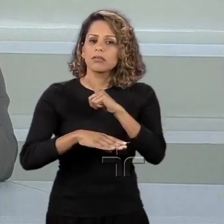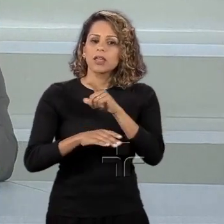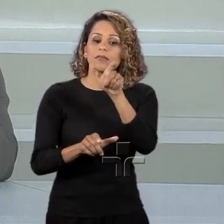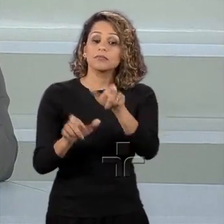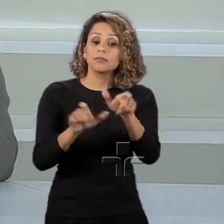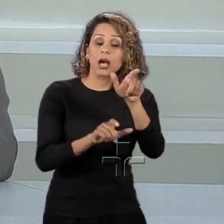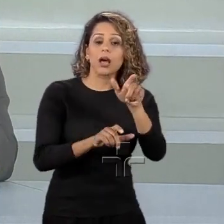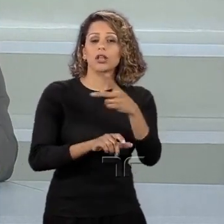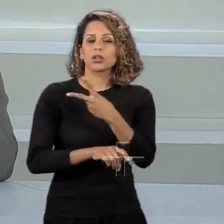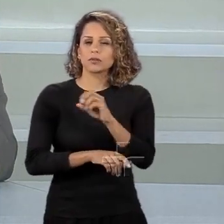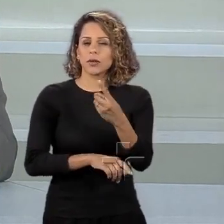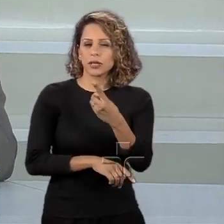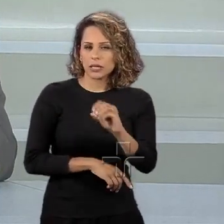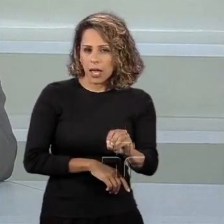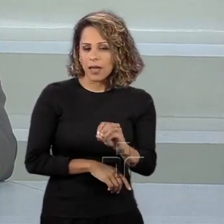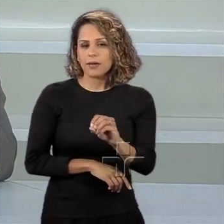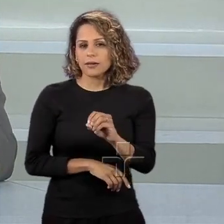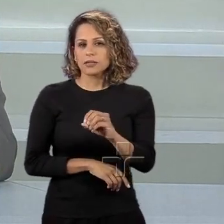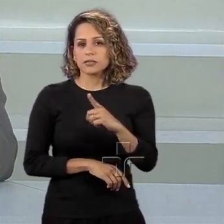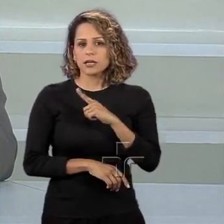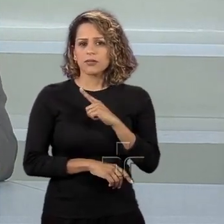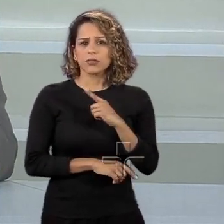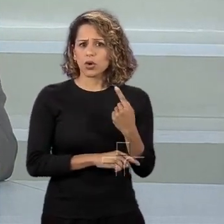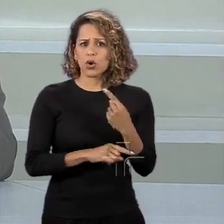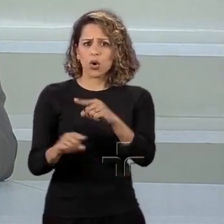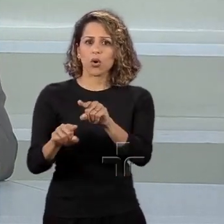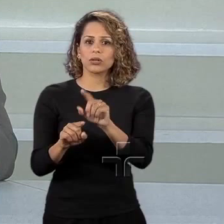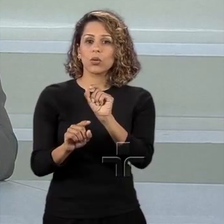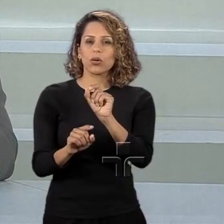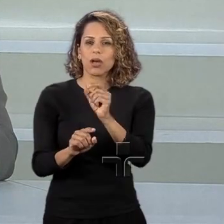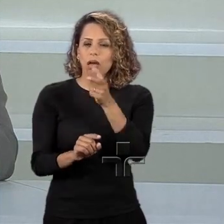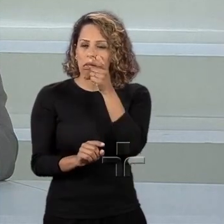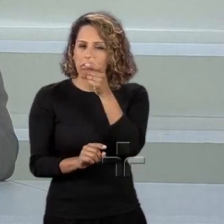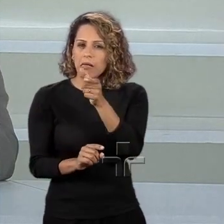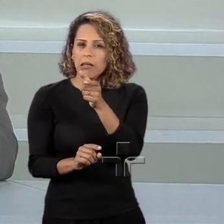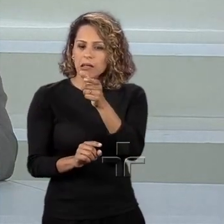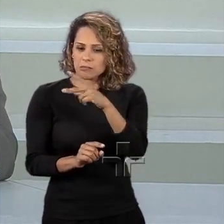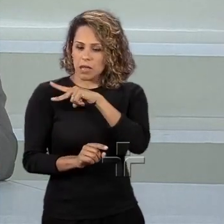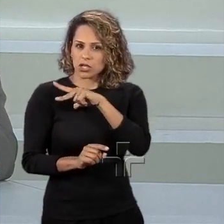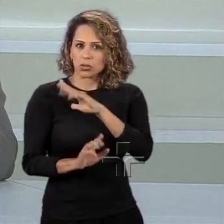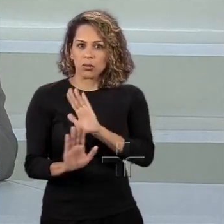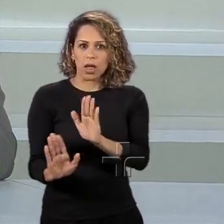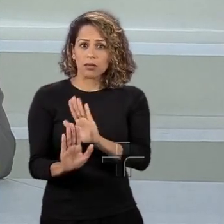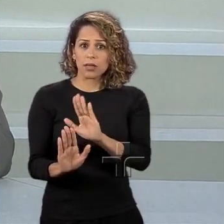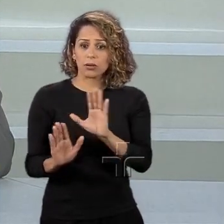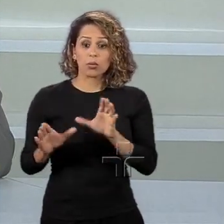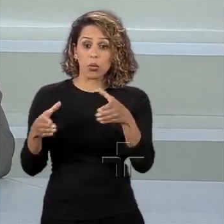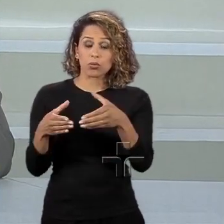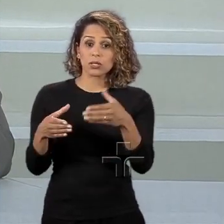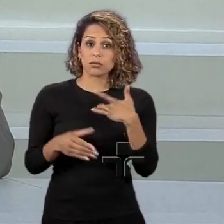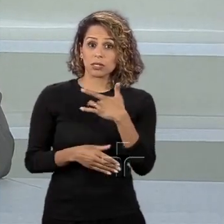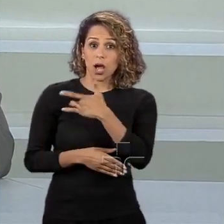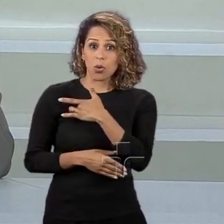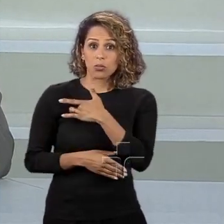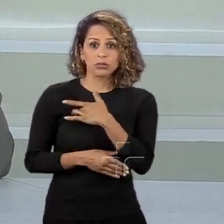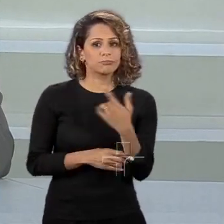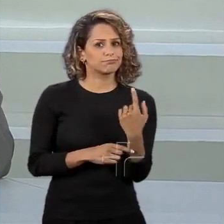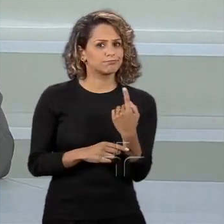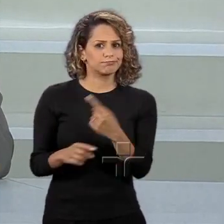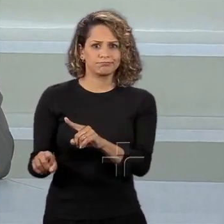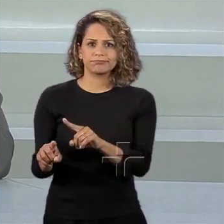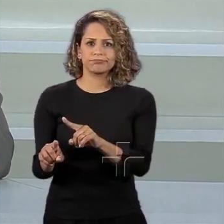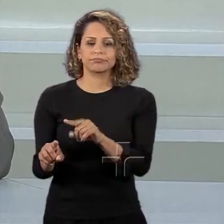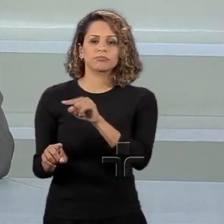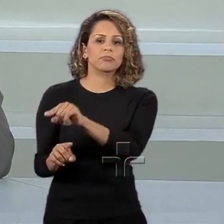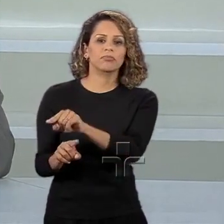minha campanha. E eu contrariei esses interesses dos planos de saúde. Quer dizer, contradiz tudo que o Conselho Nacional de Saúde, que deveria